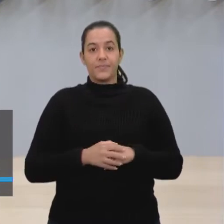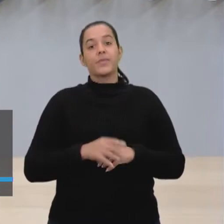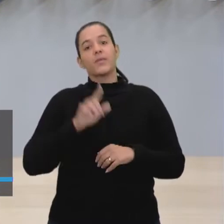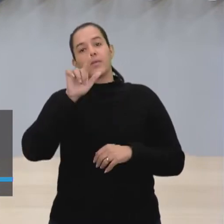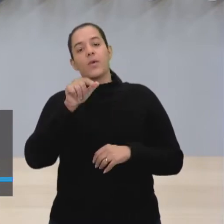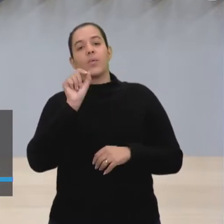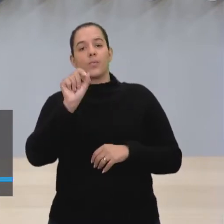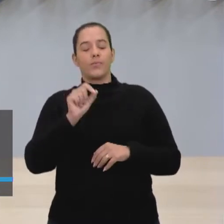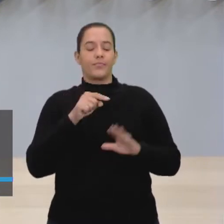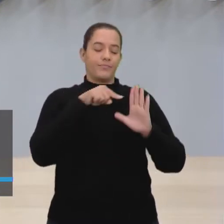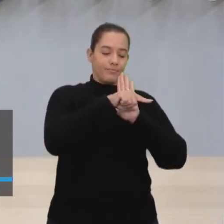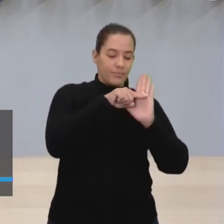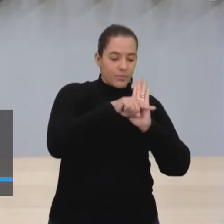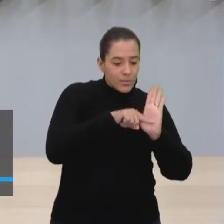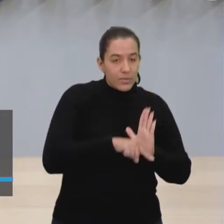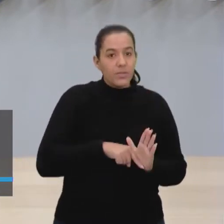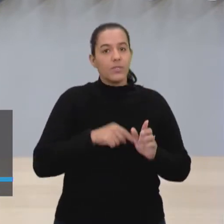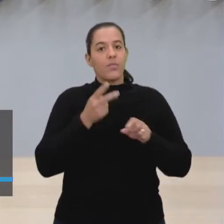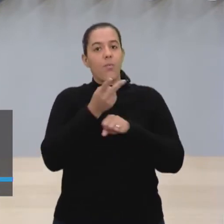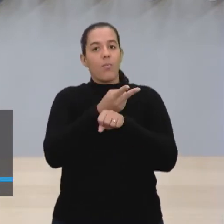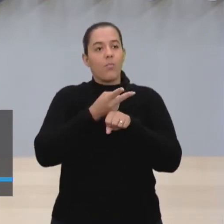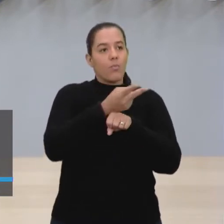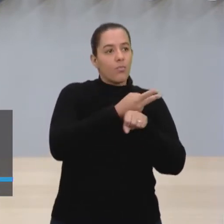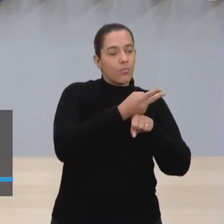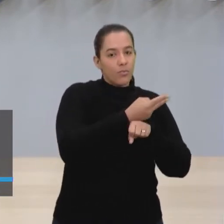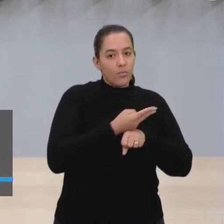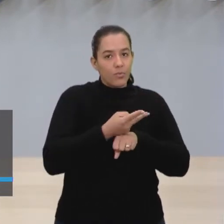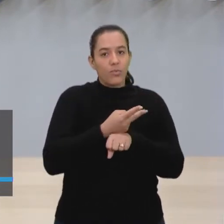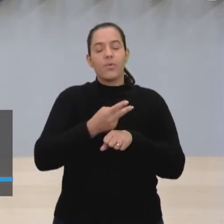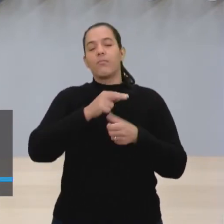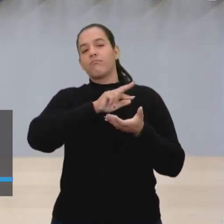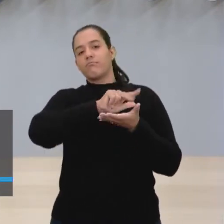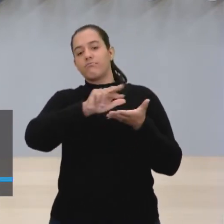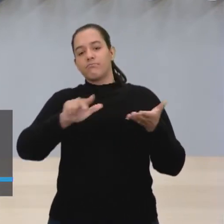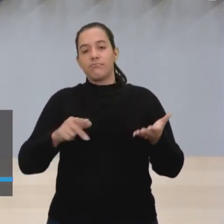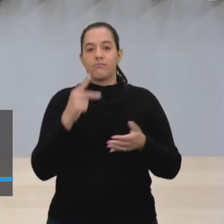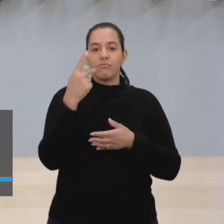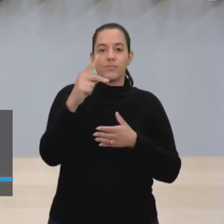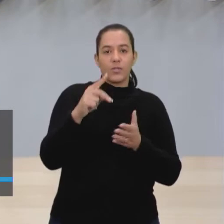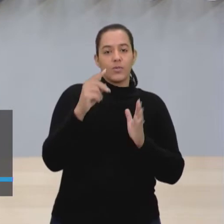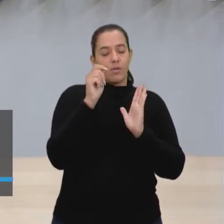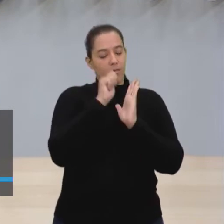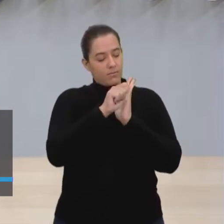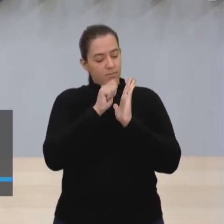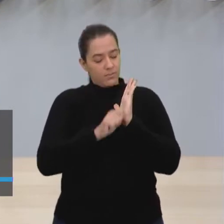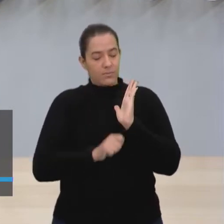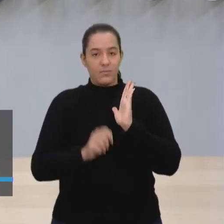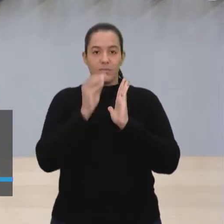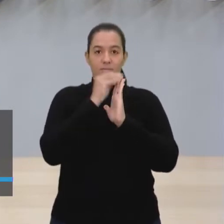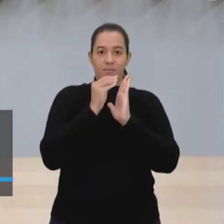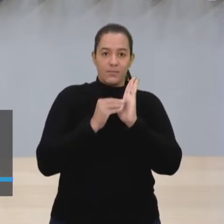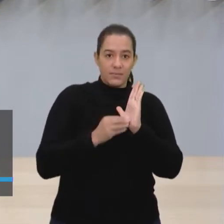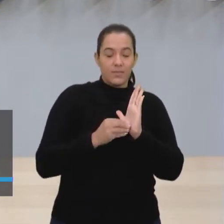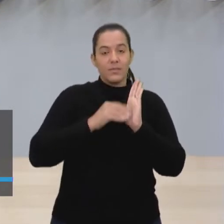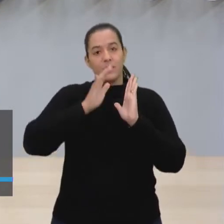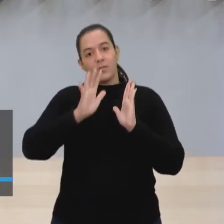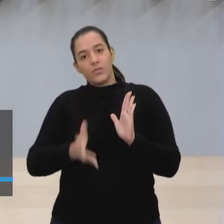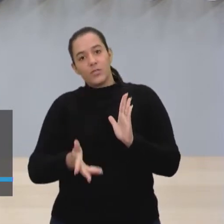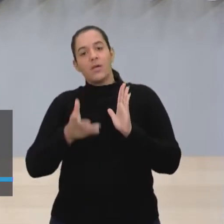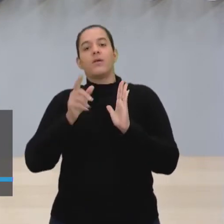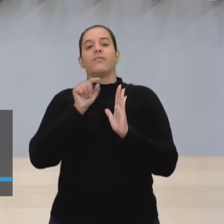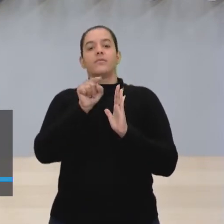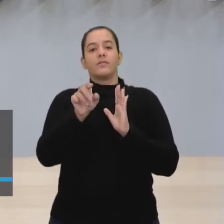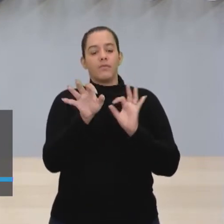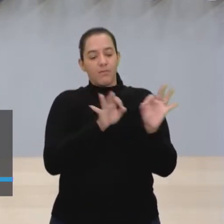pesquisa, né? Curadoria, você vai fazer pesquisa, curadoria, você vai poder fazer suas anotações e já programar como que